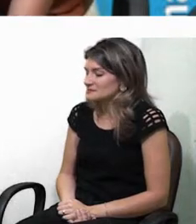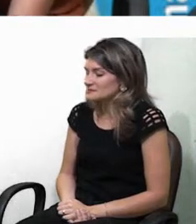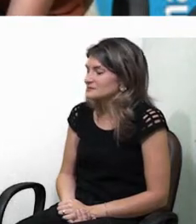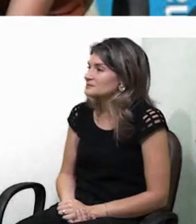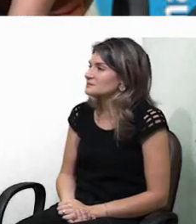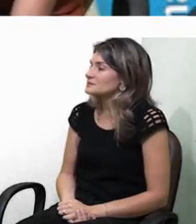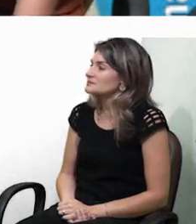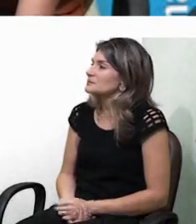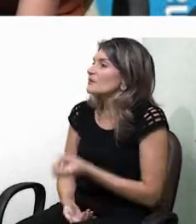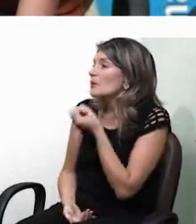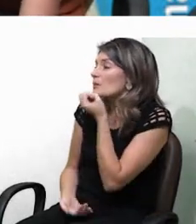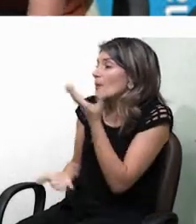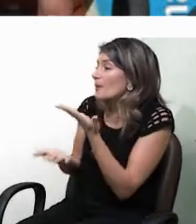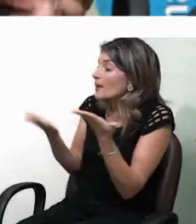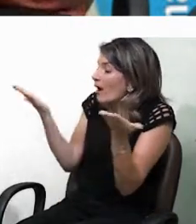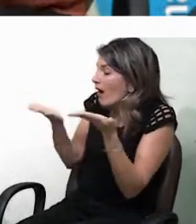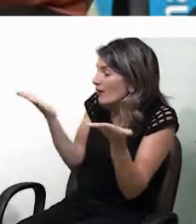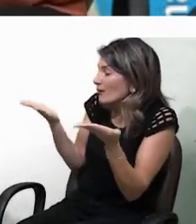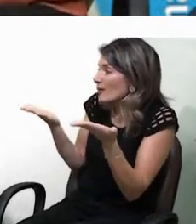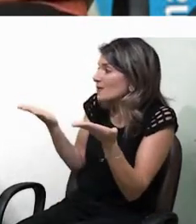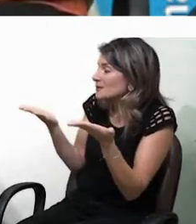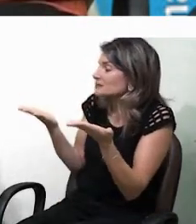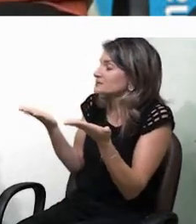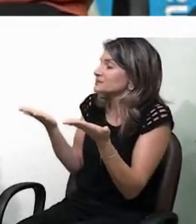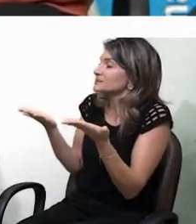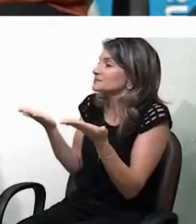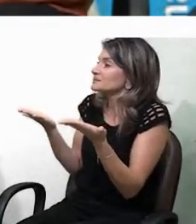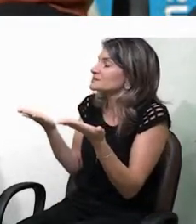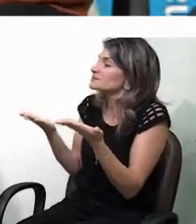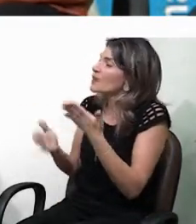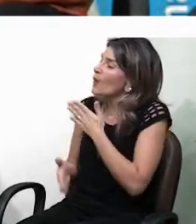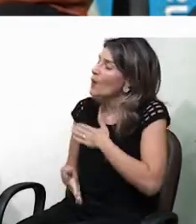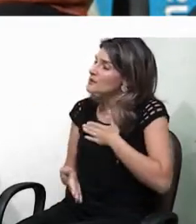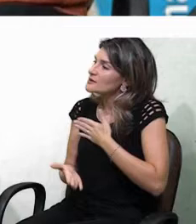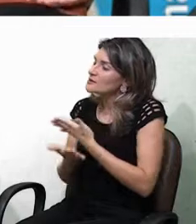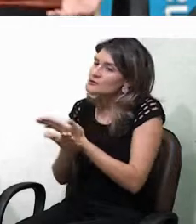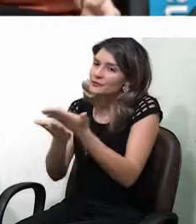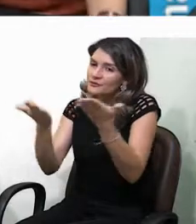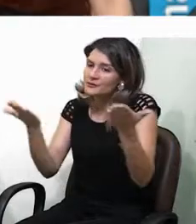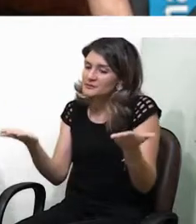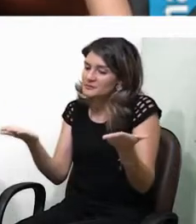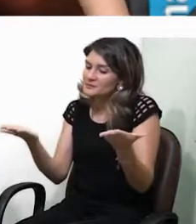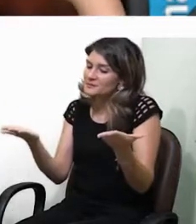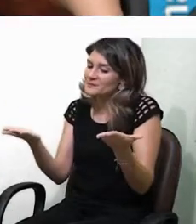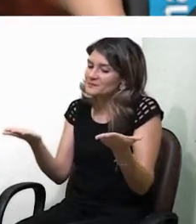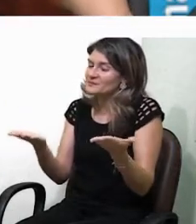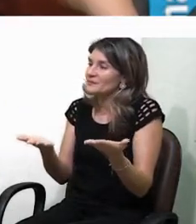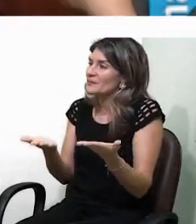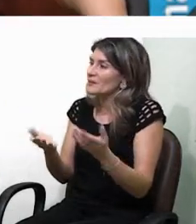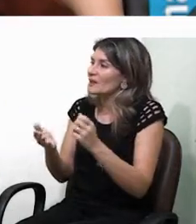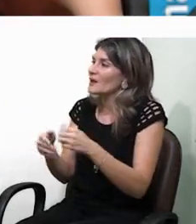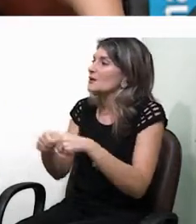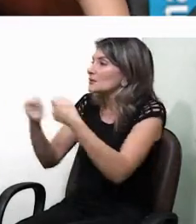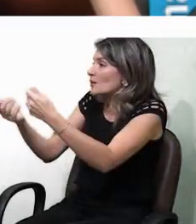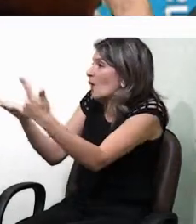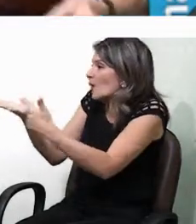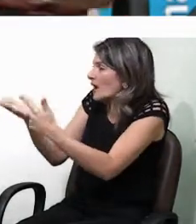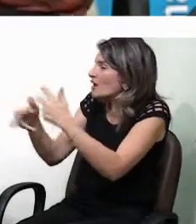Bom, então, para encerrar o nosso programa, eu gostaria de oferecer para vocês o livro da vovó